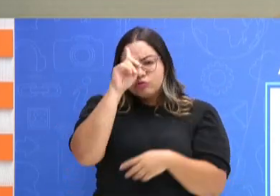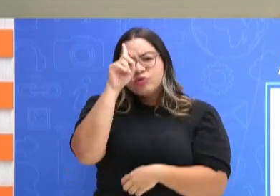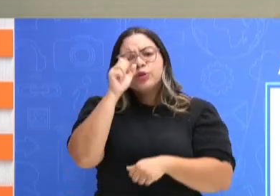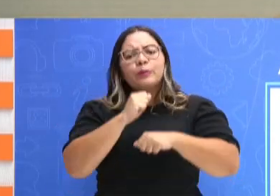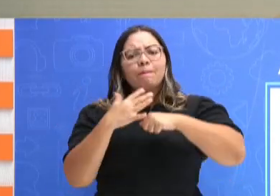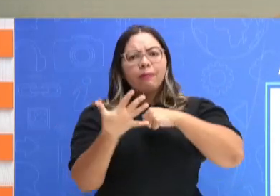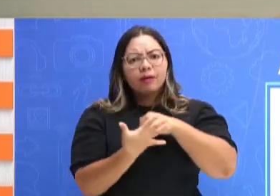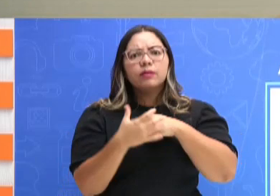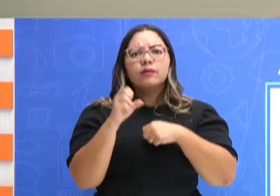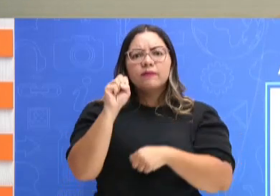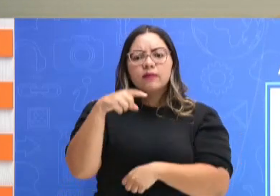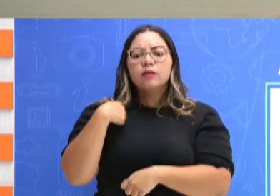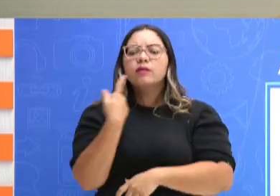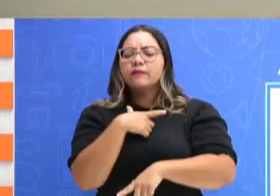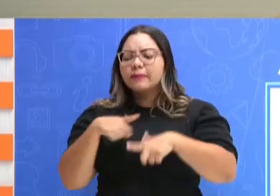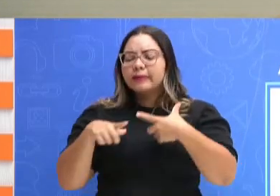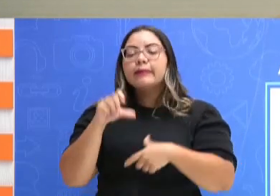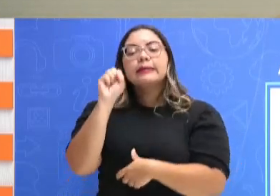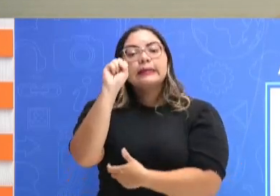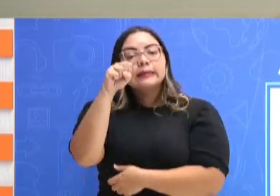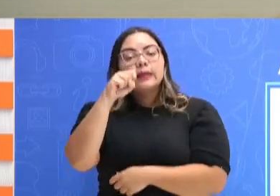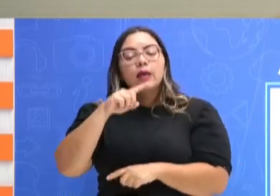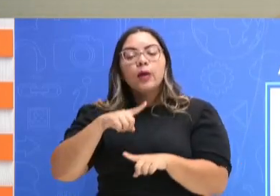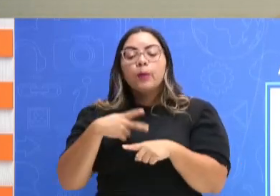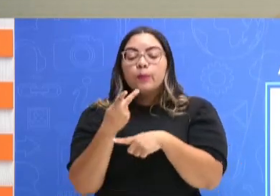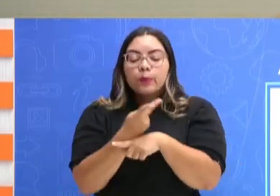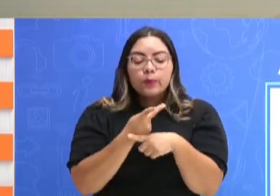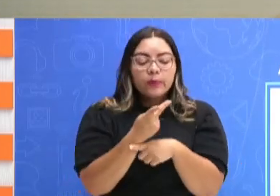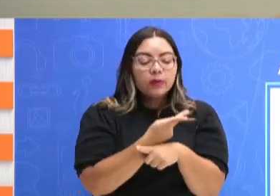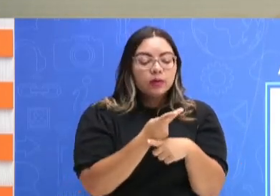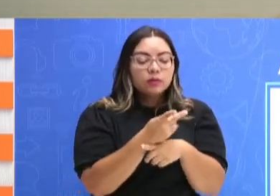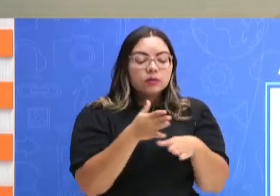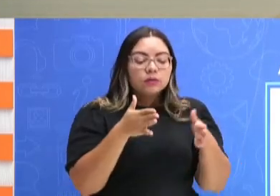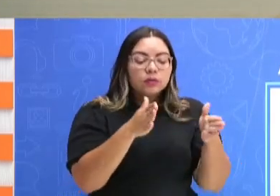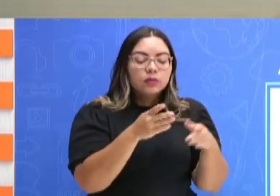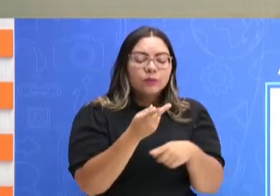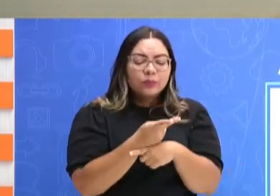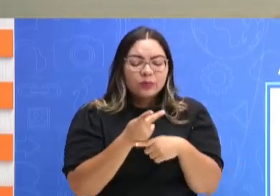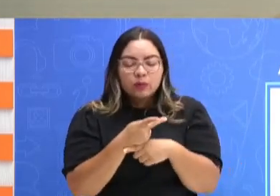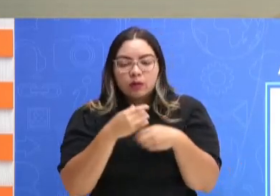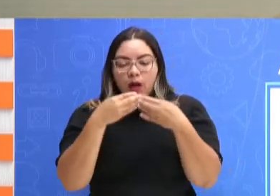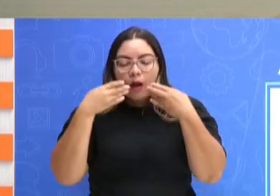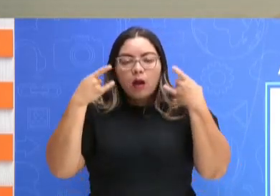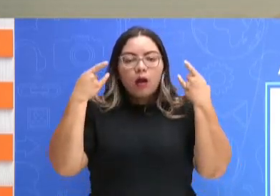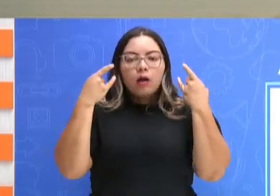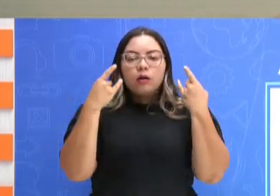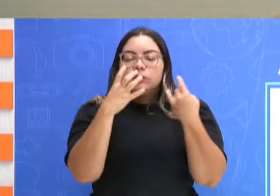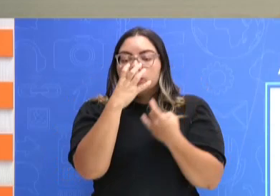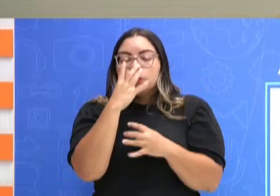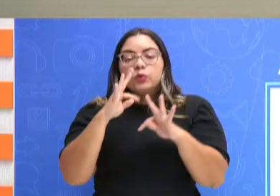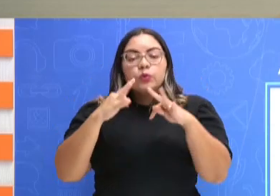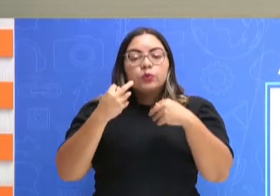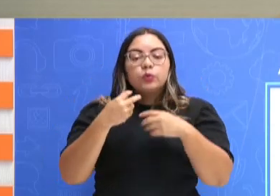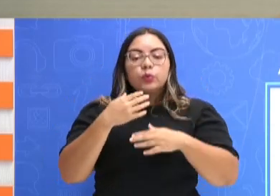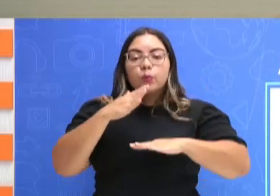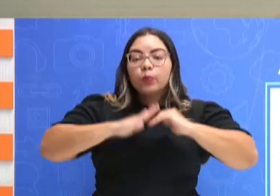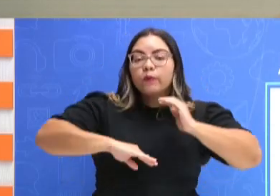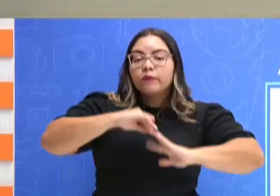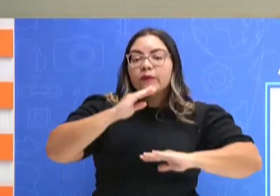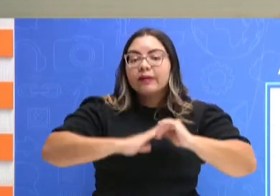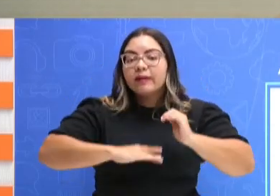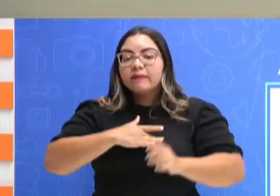É. Nós estamos trabalhando nesse momento, sim, buscando todos os caminhos, buscando kit de intubação, medicação, profissionais